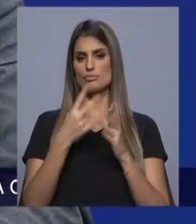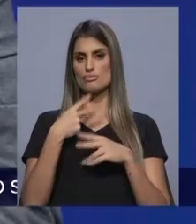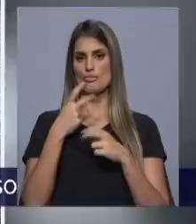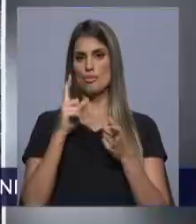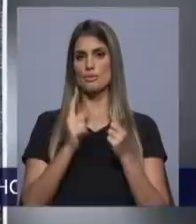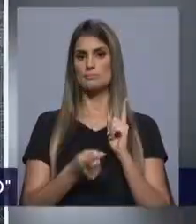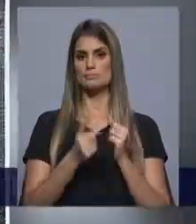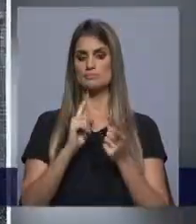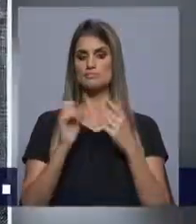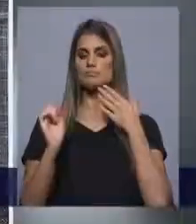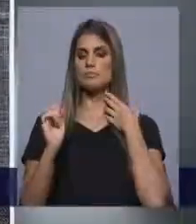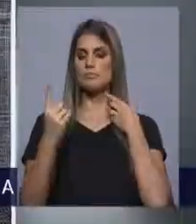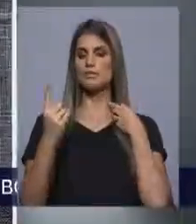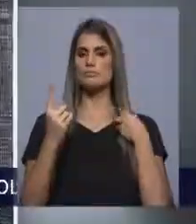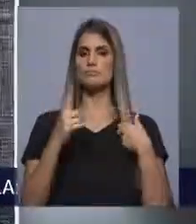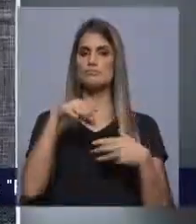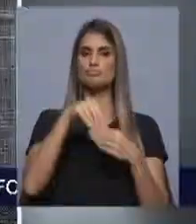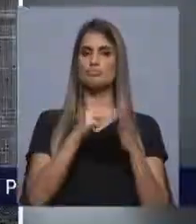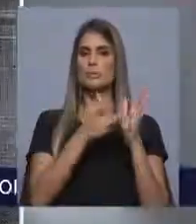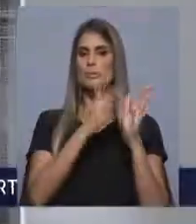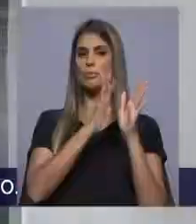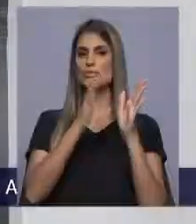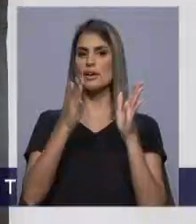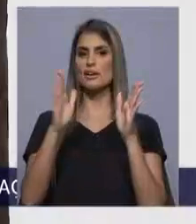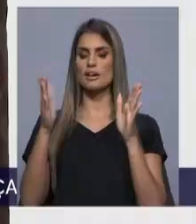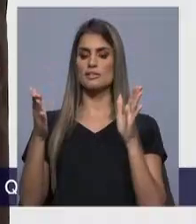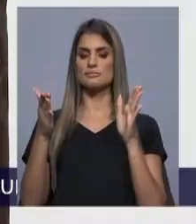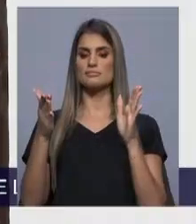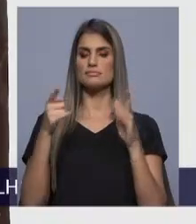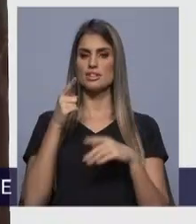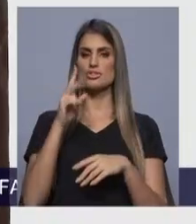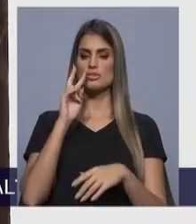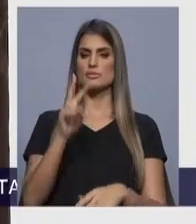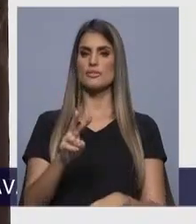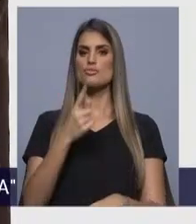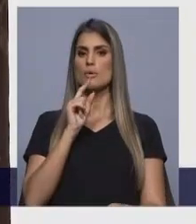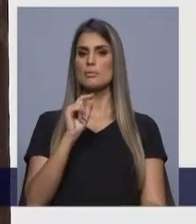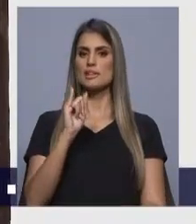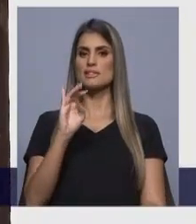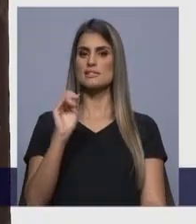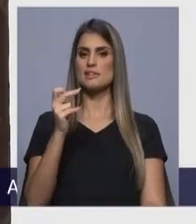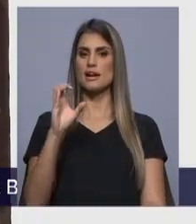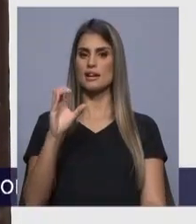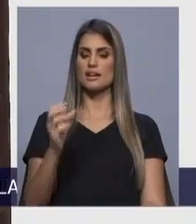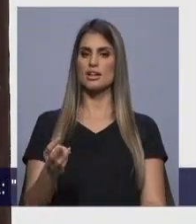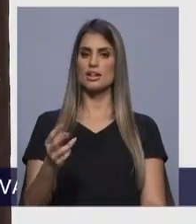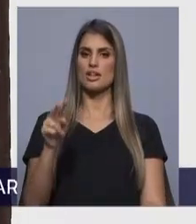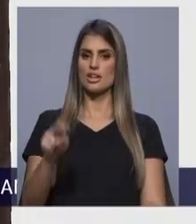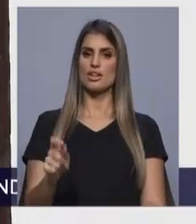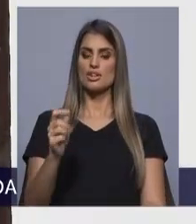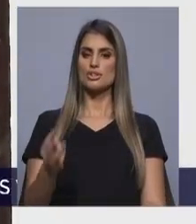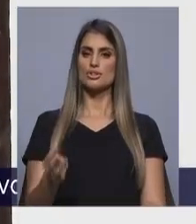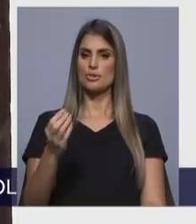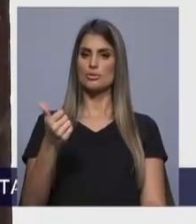que, em primeiro lugar, pertencia à biblioteca pessoal de um cavalheiro notável. É este que nós estamos a ver, chamado Isaac Newton. É a